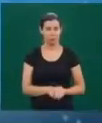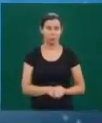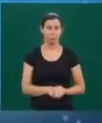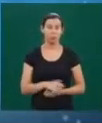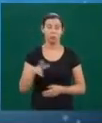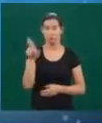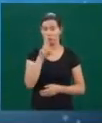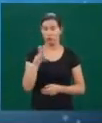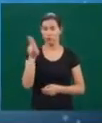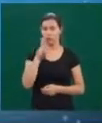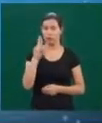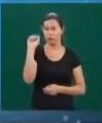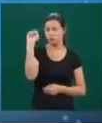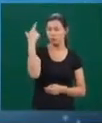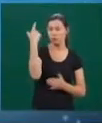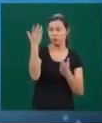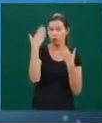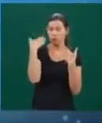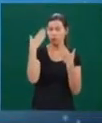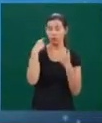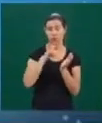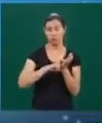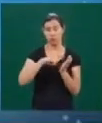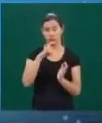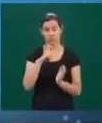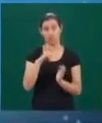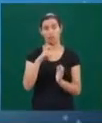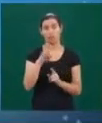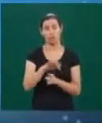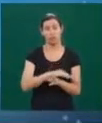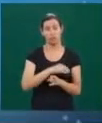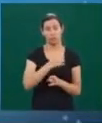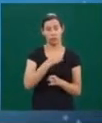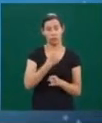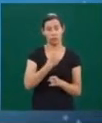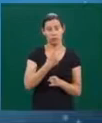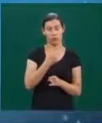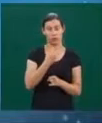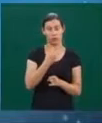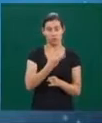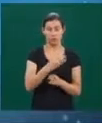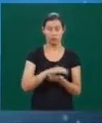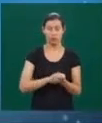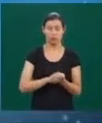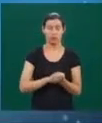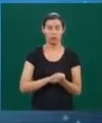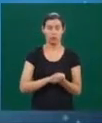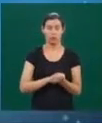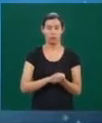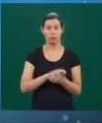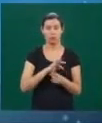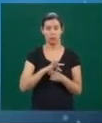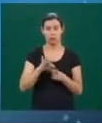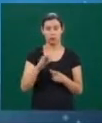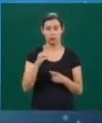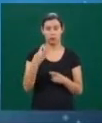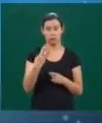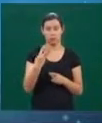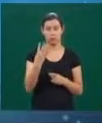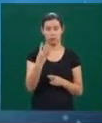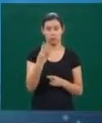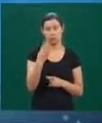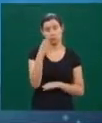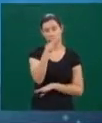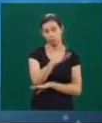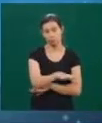Em Uberlândia, muito sol e calor. Pela manhã, os termômetros devem marcar 23 graus. A máxima é de 34 até o fim da